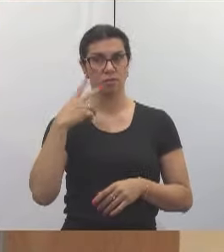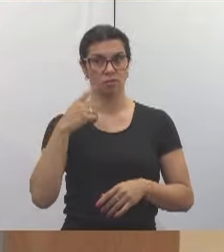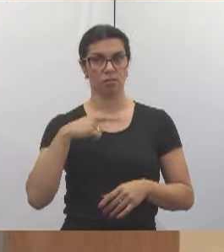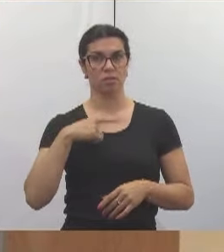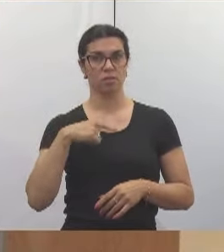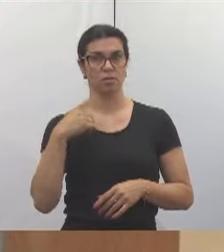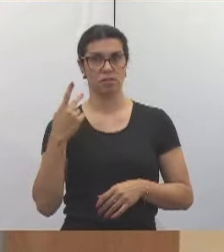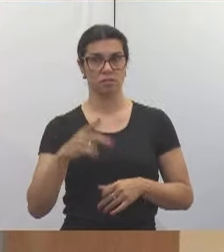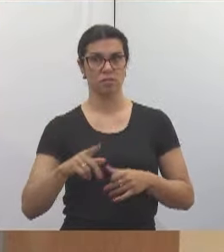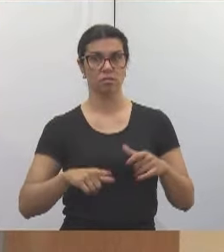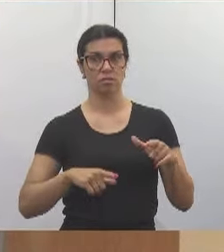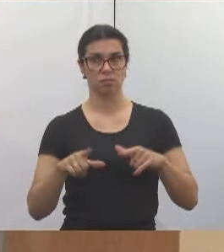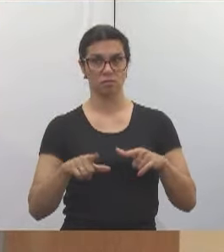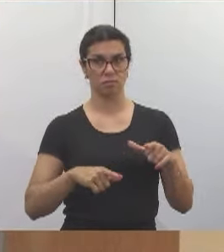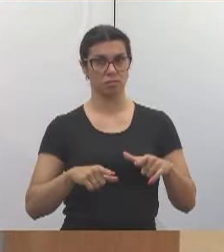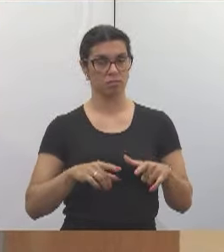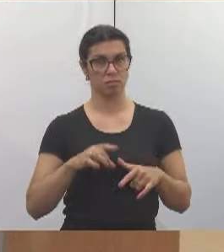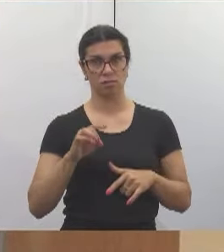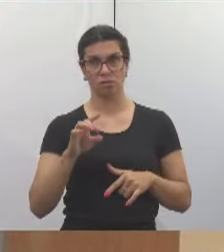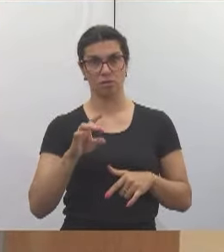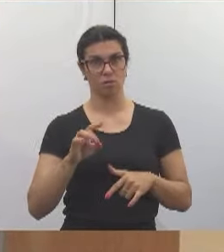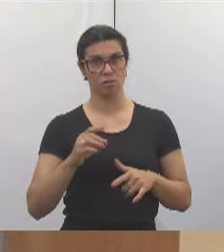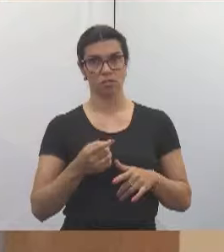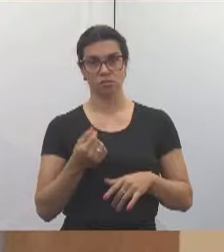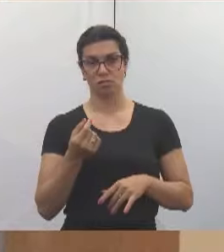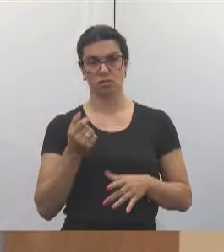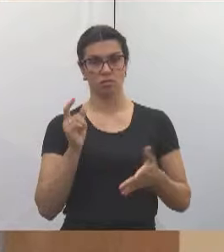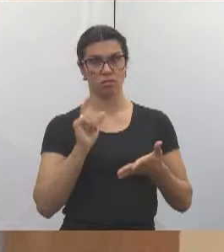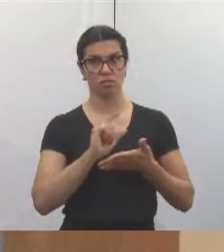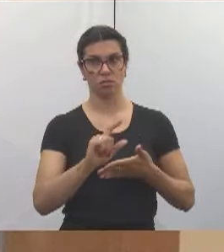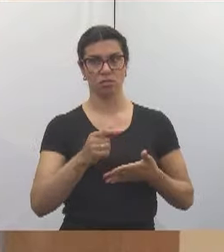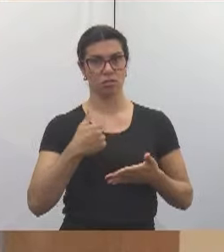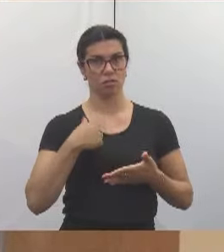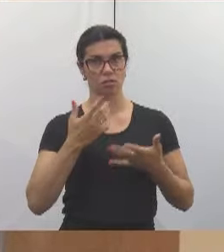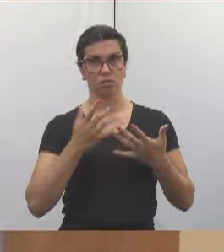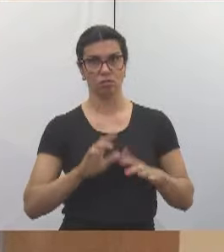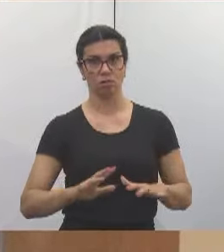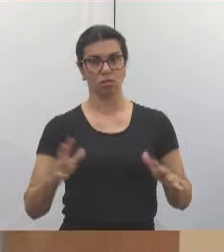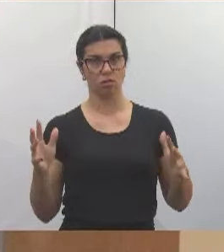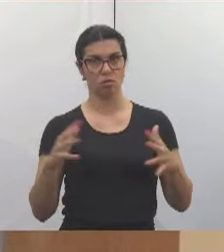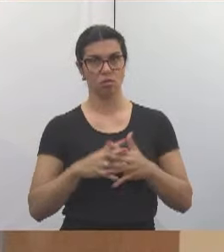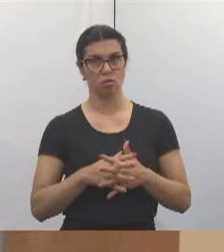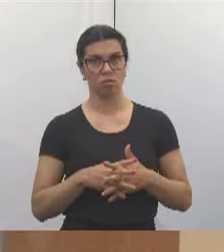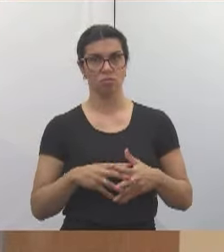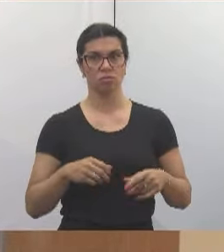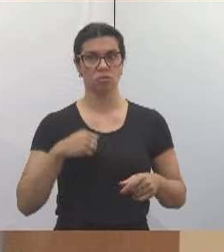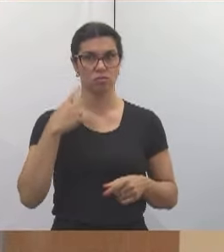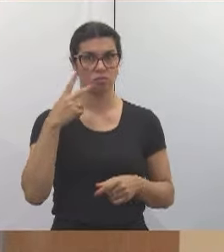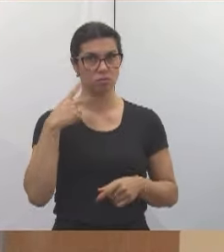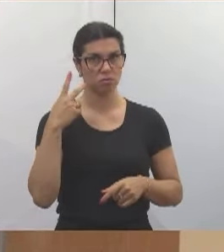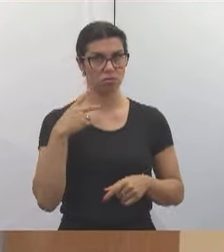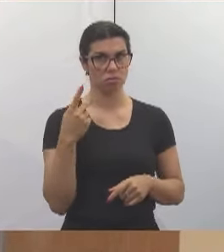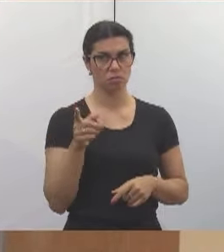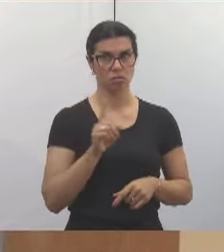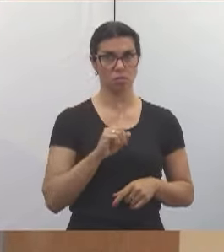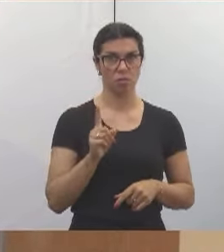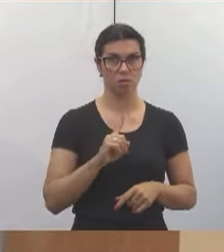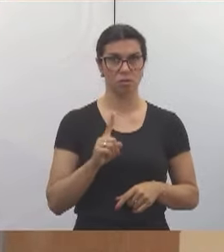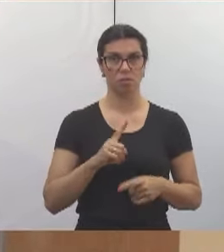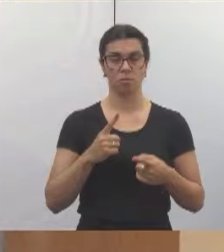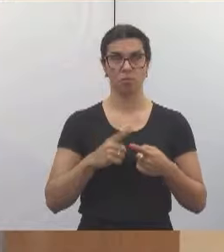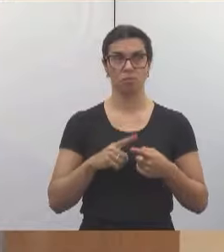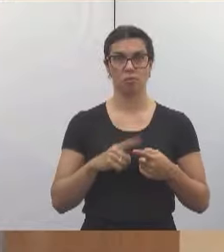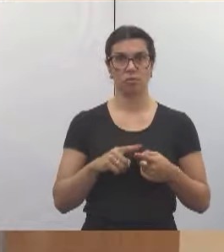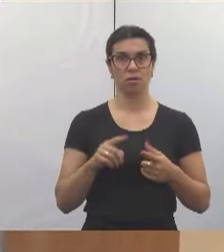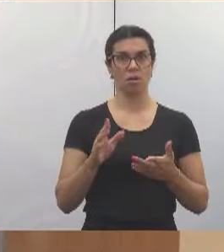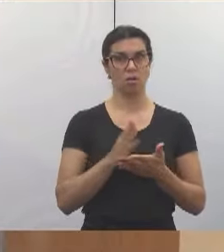É só mandar. Eu vou deixar claro aqui que eu não quero confusão com o vereador nenhum. E tem vereador que não faz documento